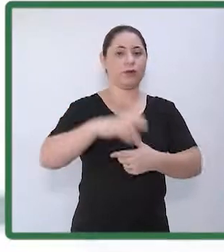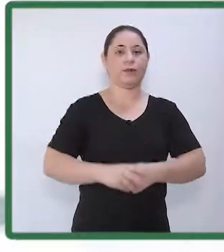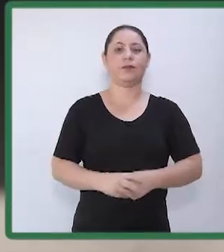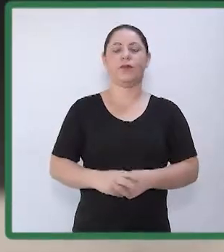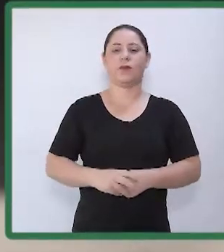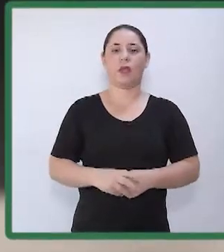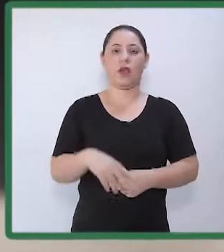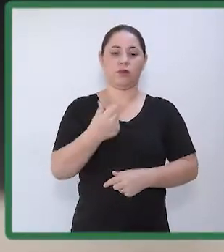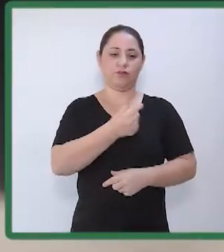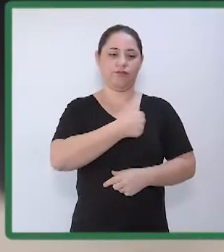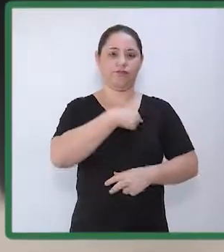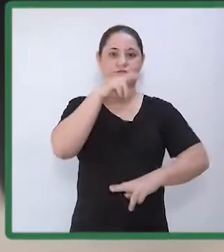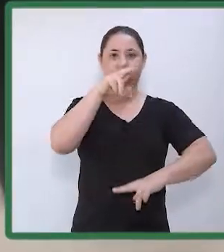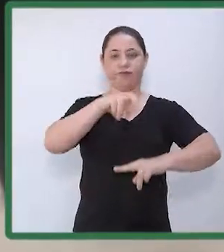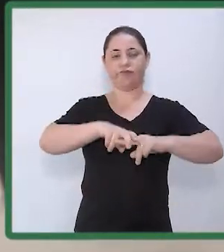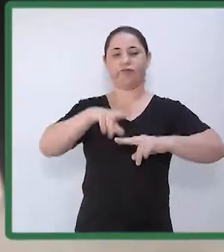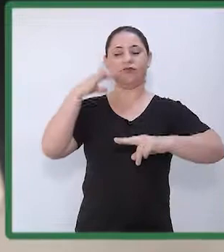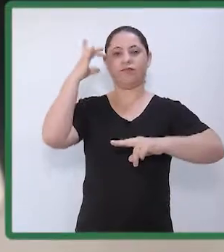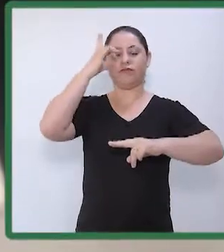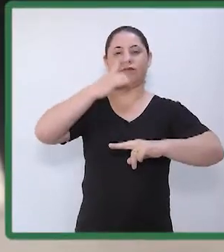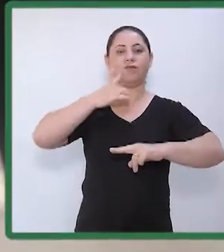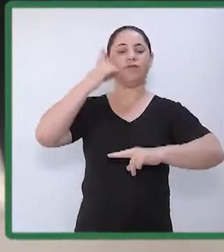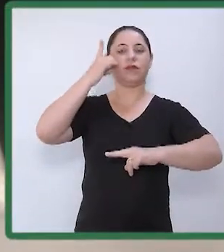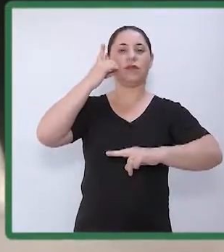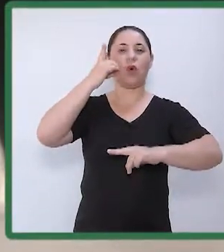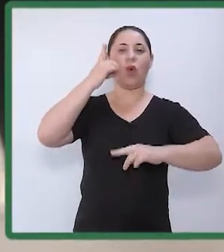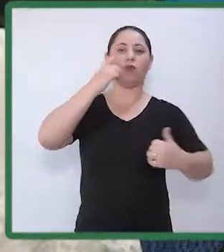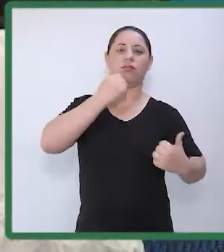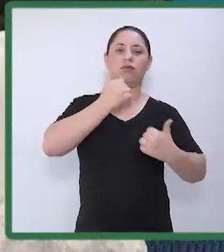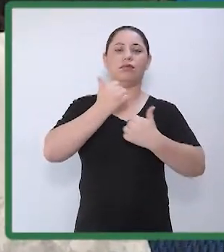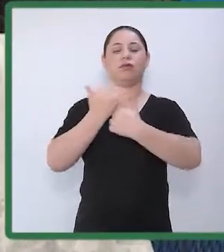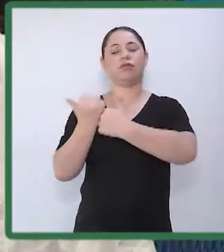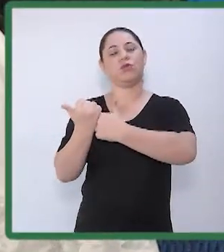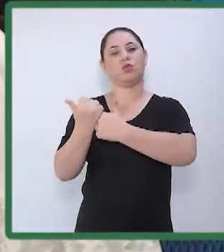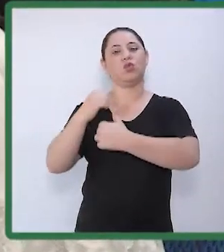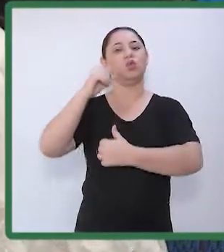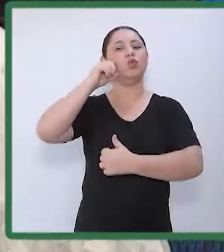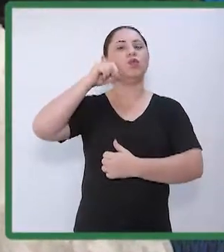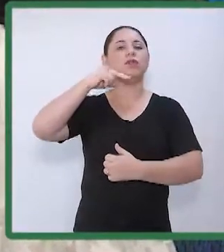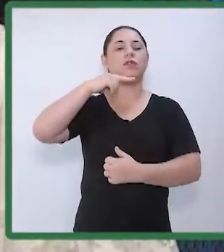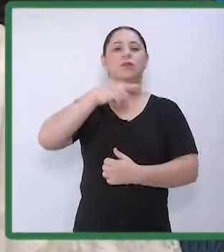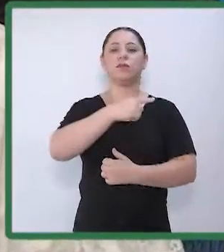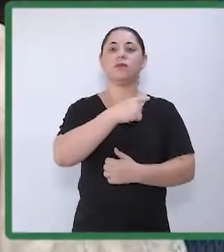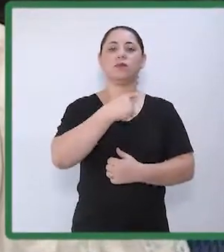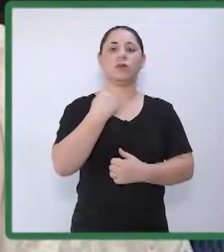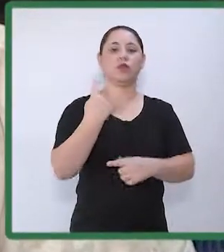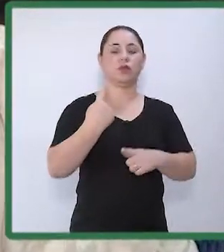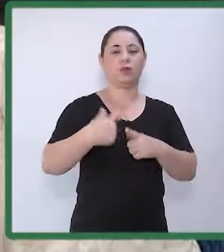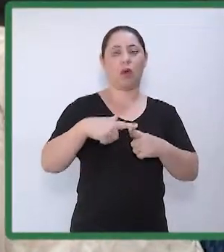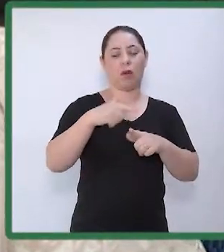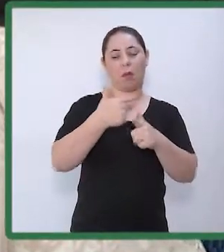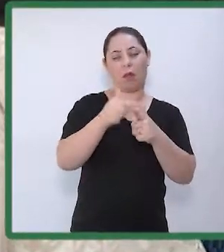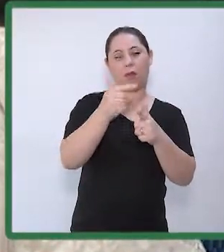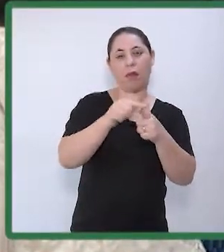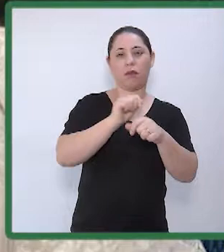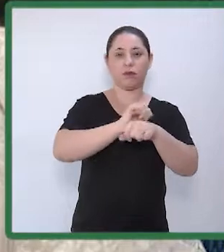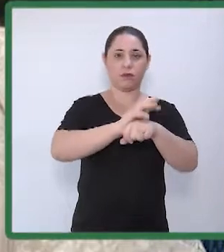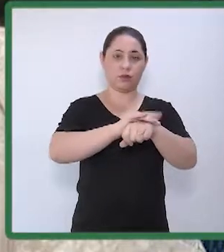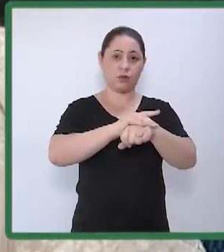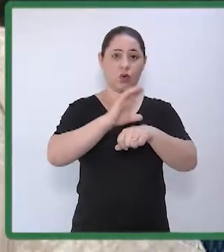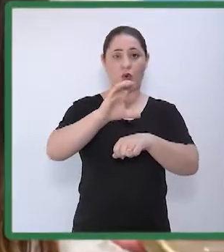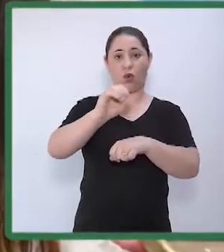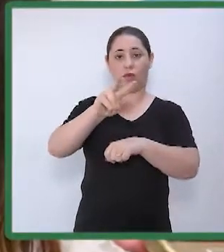Cultura. Ela assumiu a cadeira de deputada estadual no lugar do deputado Onevan de Matos, que faleceu por complicações